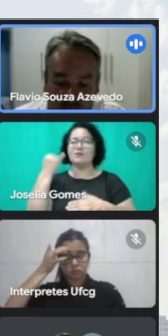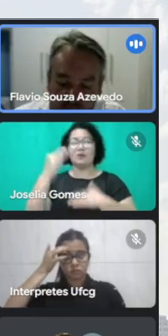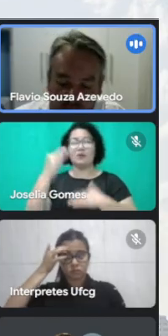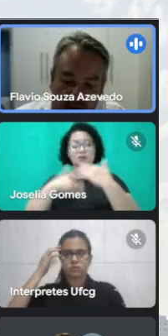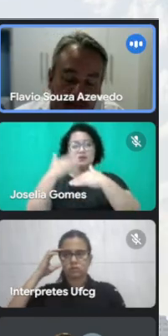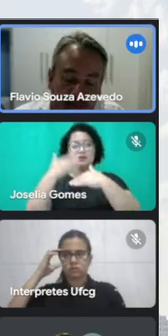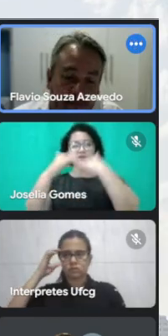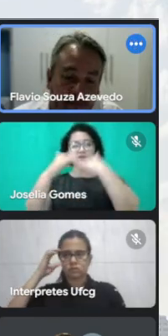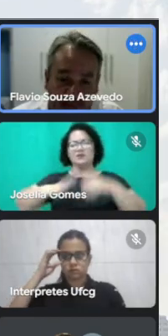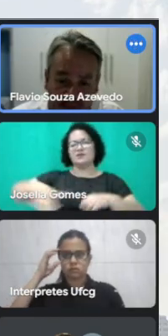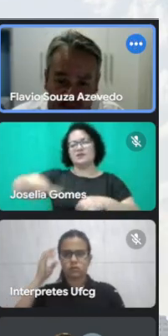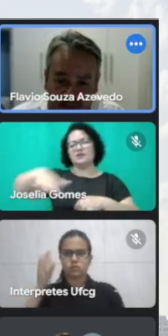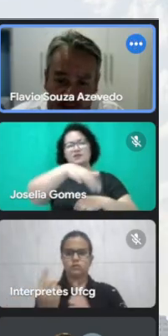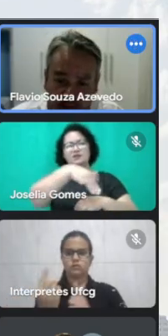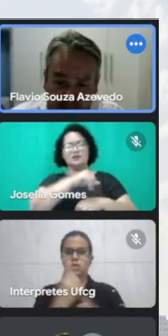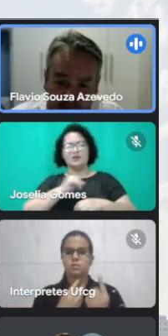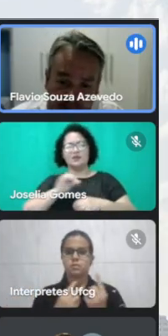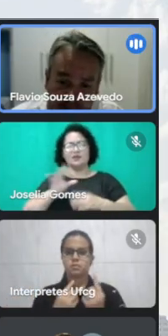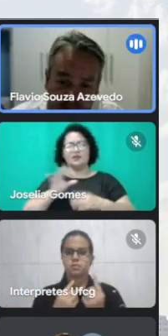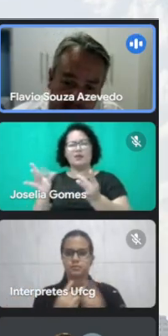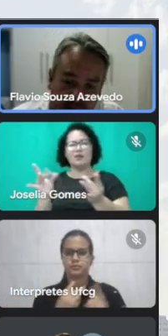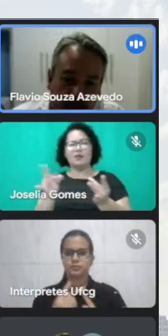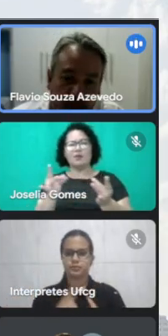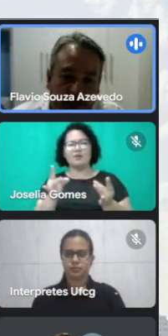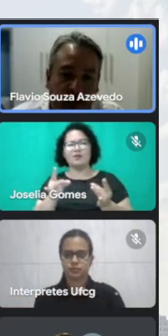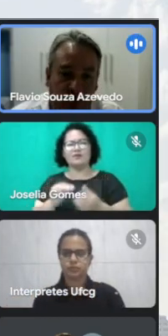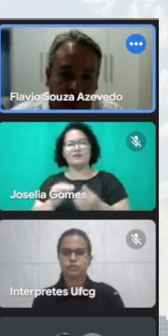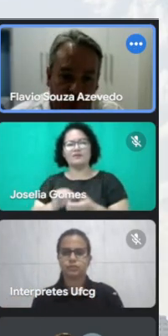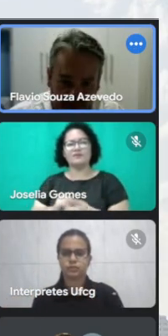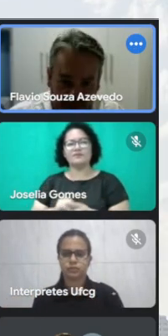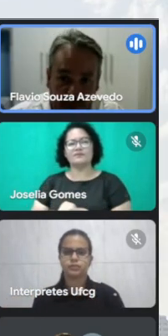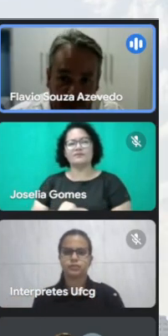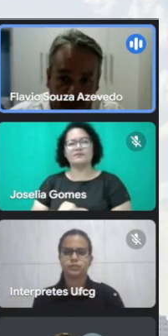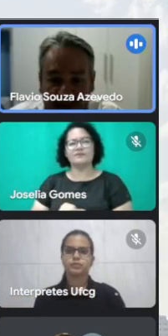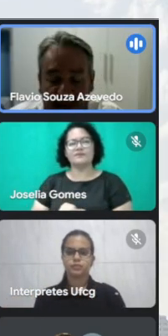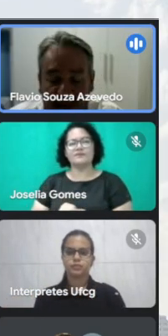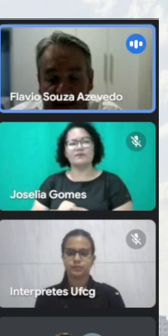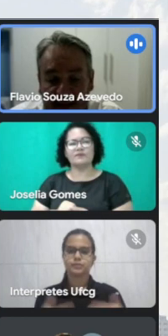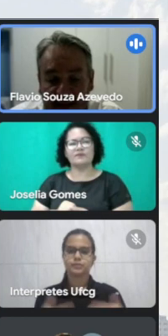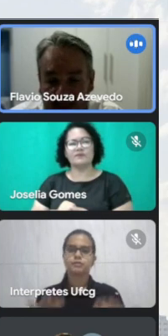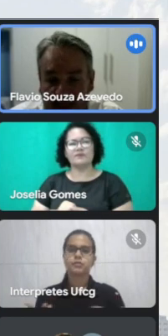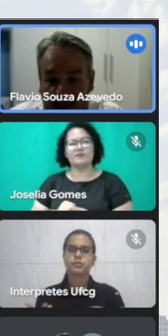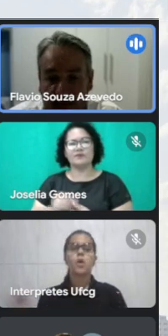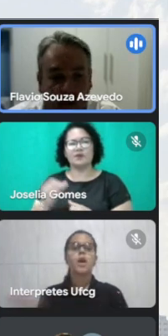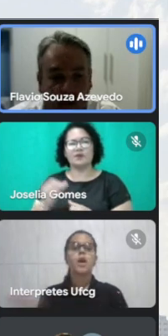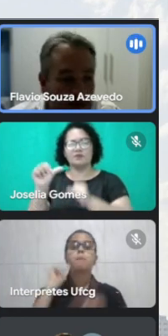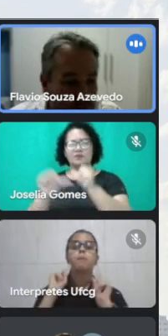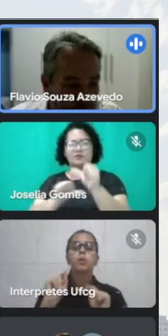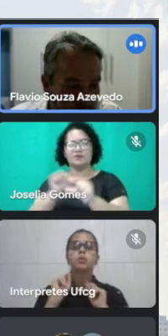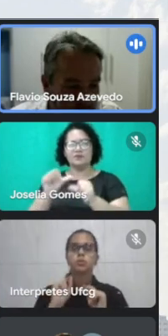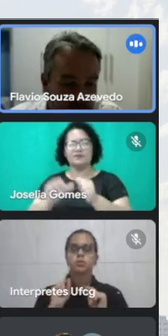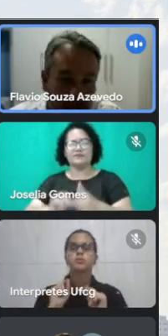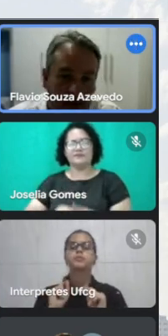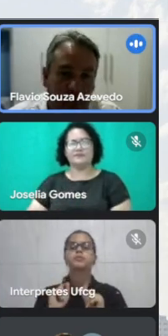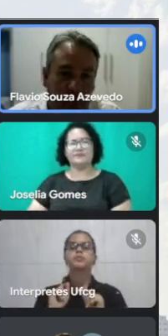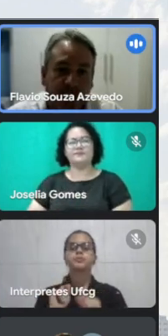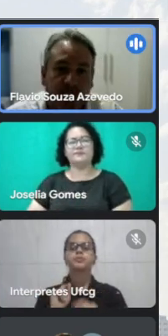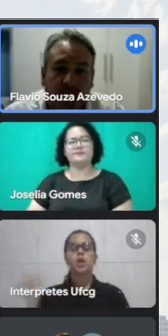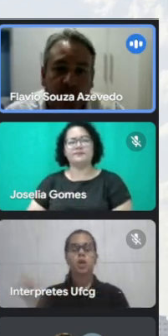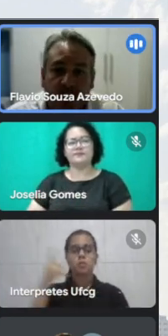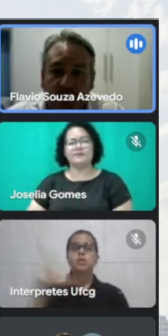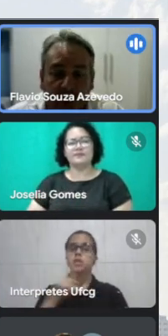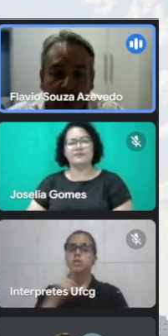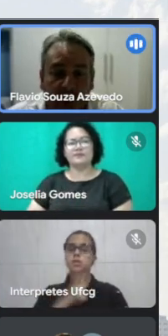áreas úmidas construídas. Diante dessa questão, né, a importância dessas plantas. Não são qualquer plantas, né?